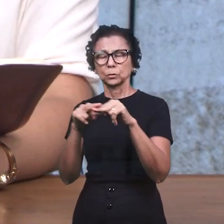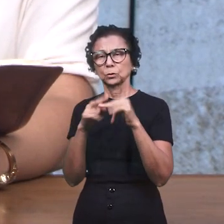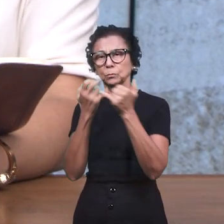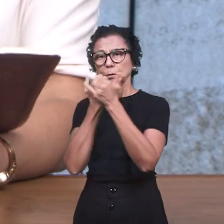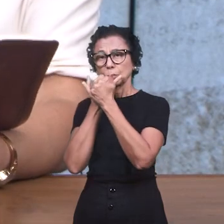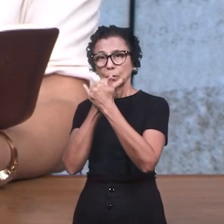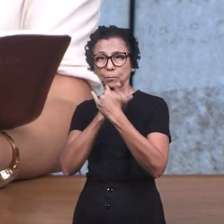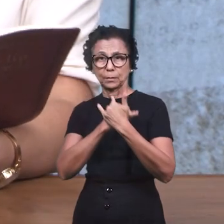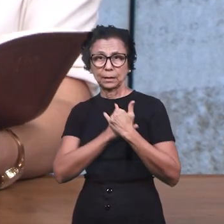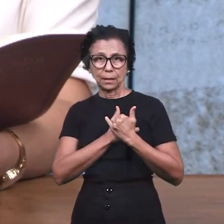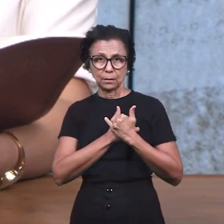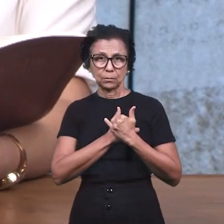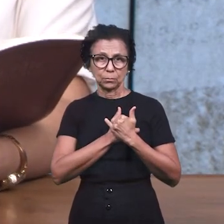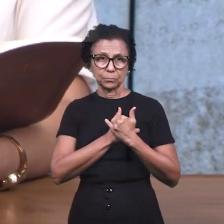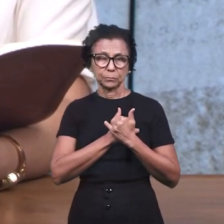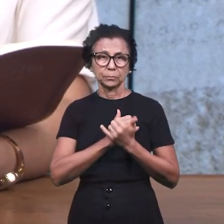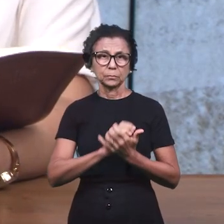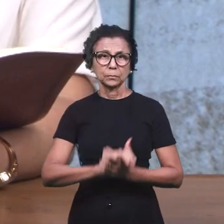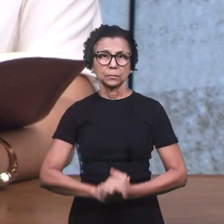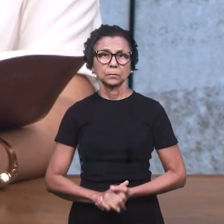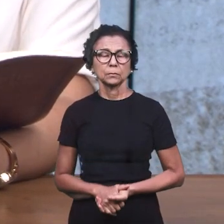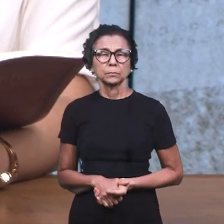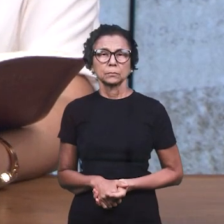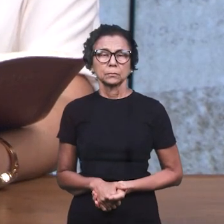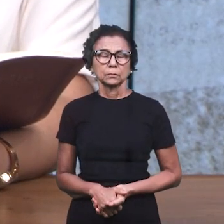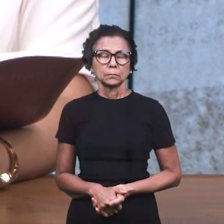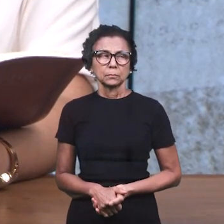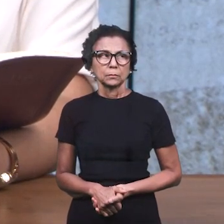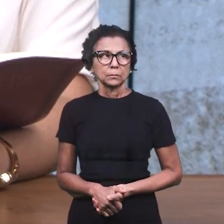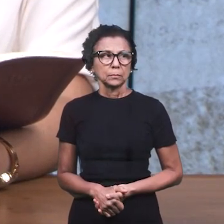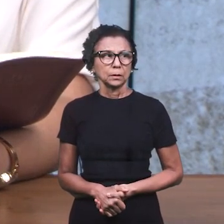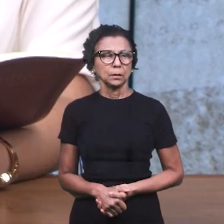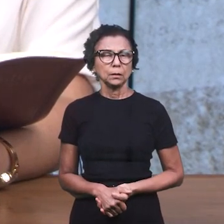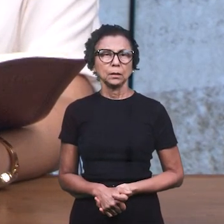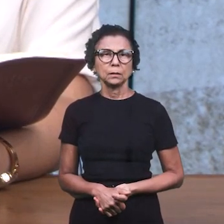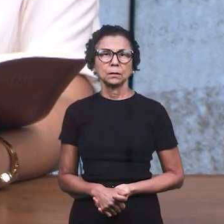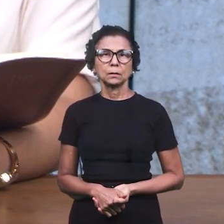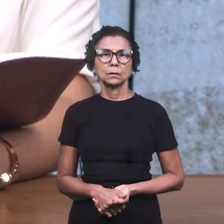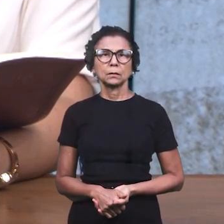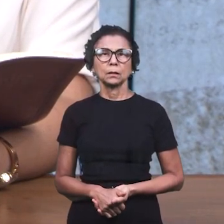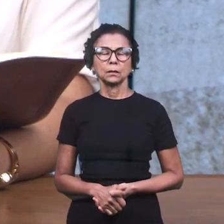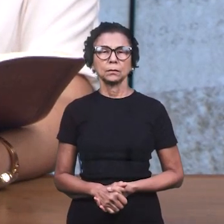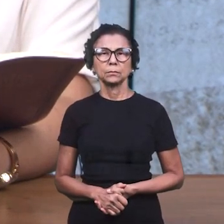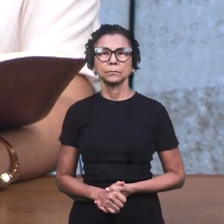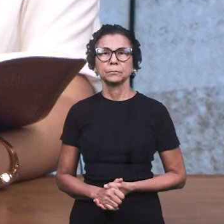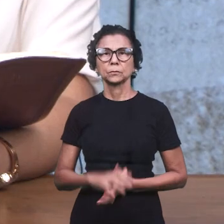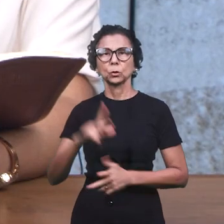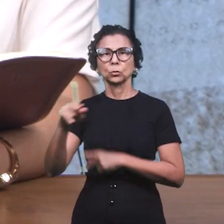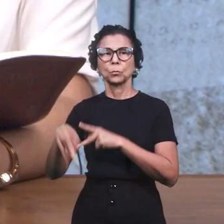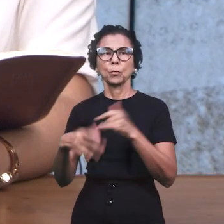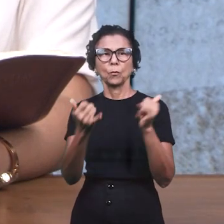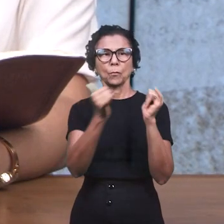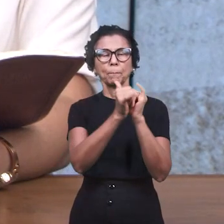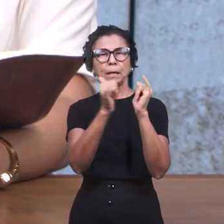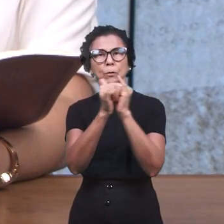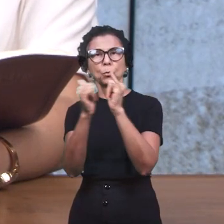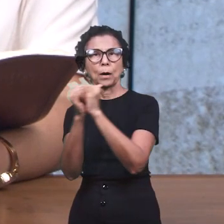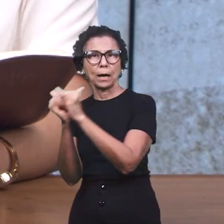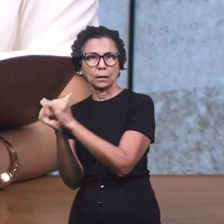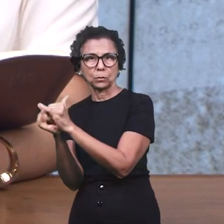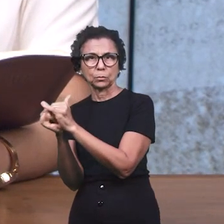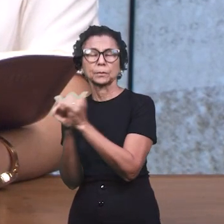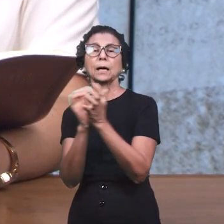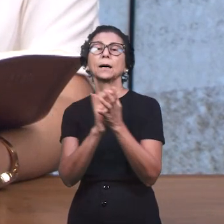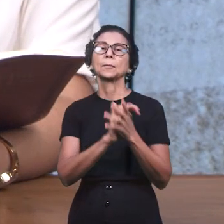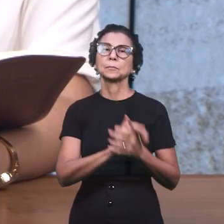Senhor por causa do seu erro. Será, pois, perdoado a toda a congregação dos filhos de Israel,